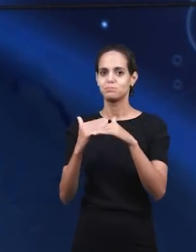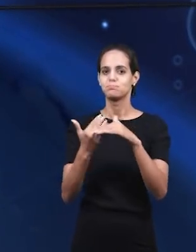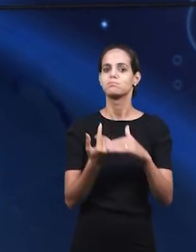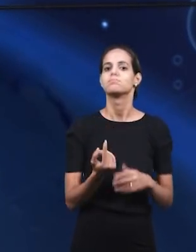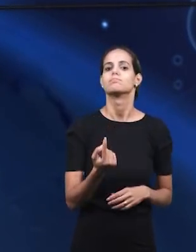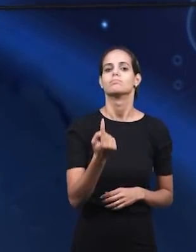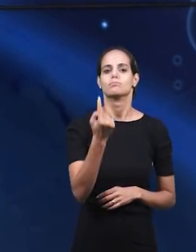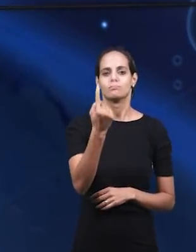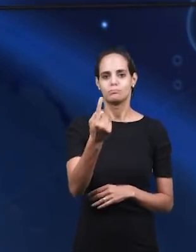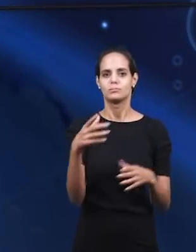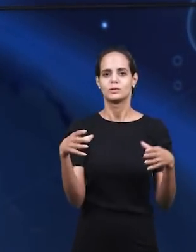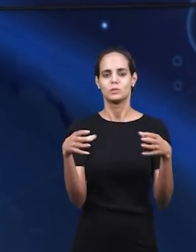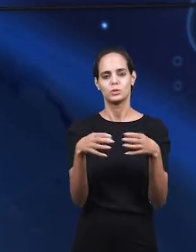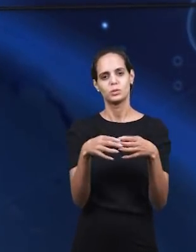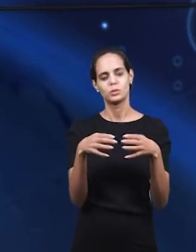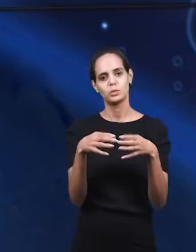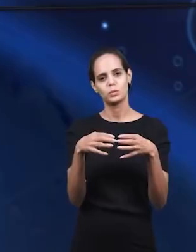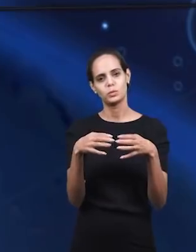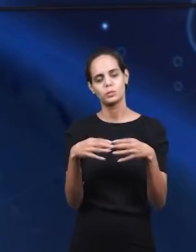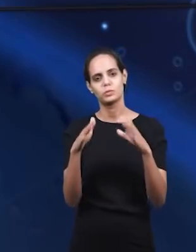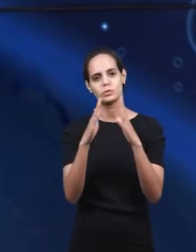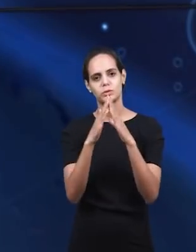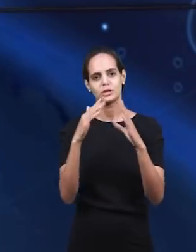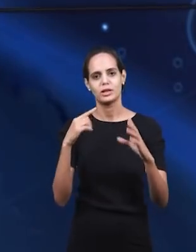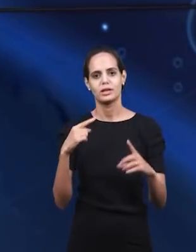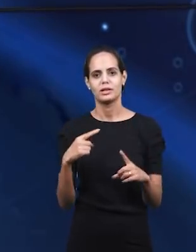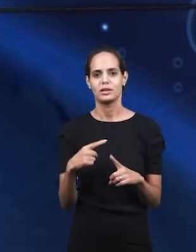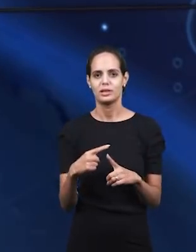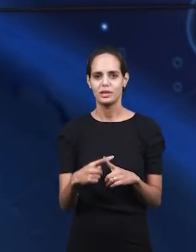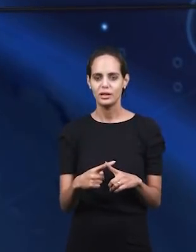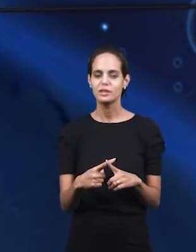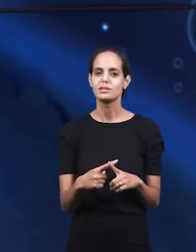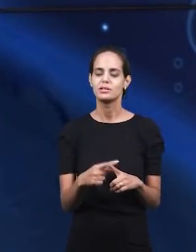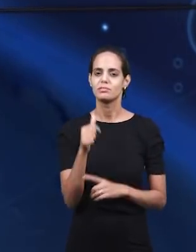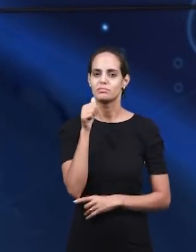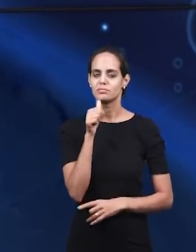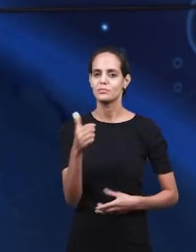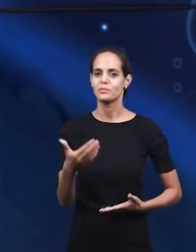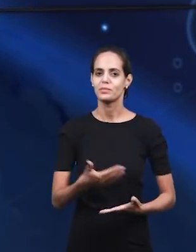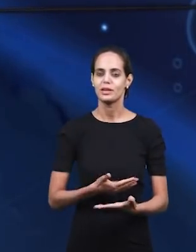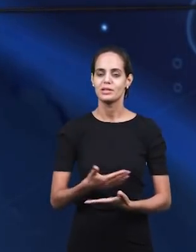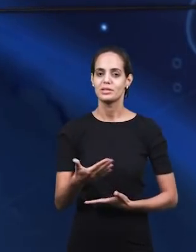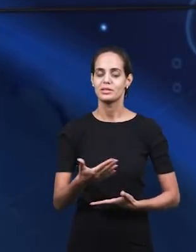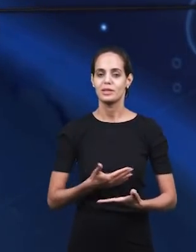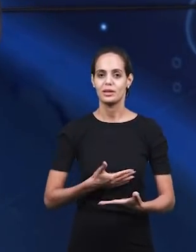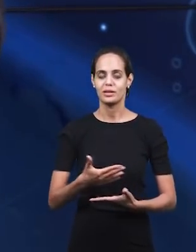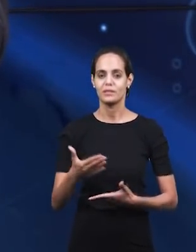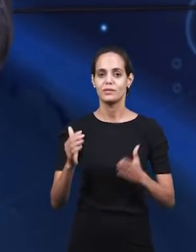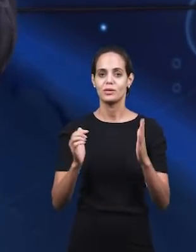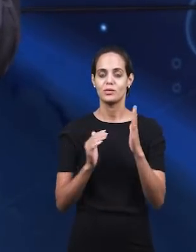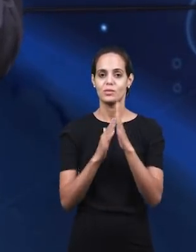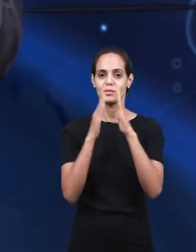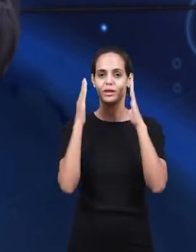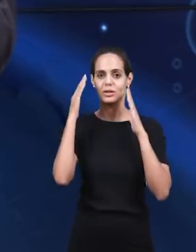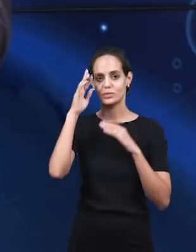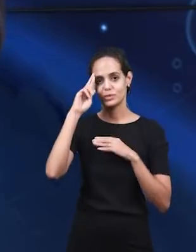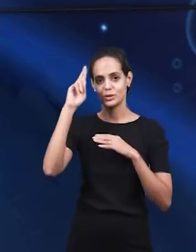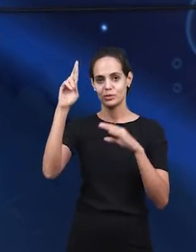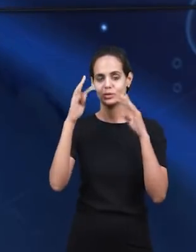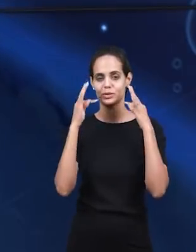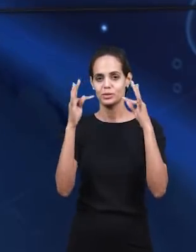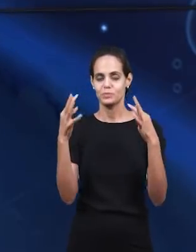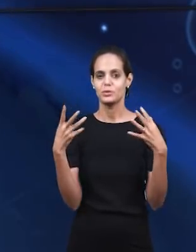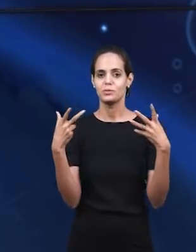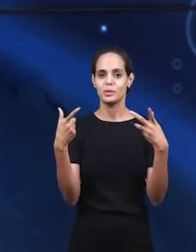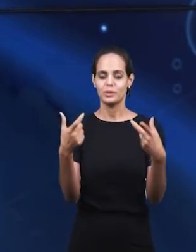grupos, unidade da igreja, unidade das senhoras. Louvado seja o nome do Senhor por esse testemunho tão maravilhoso. E a irmã confirma